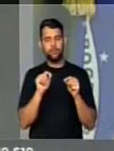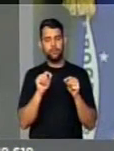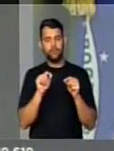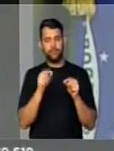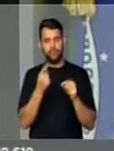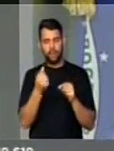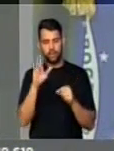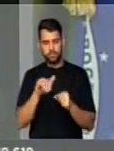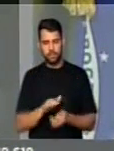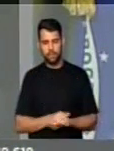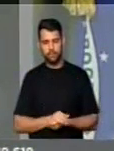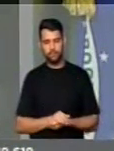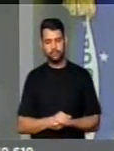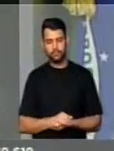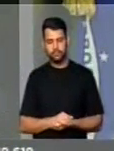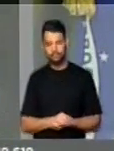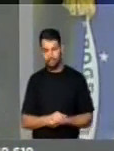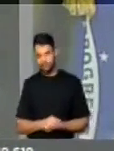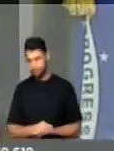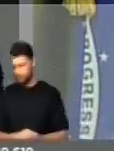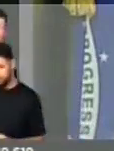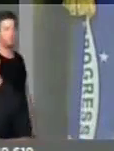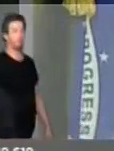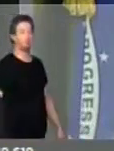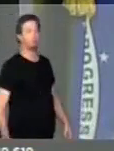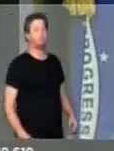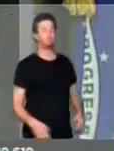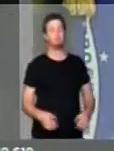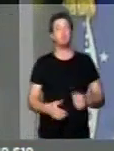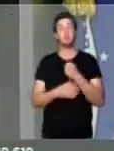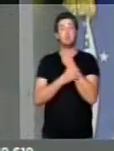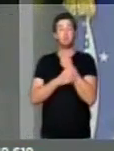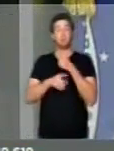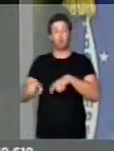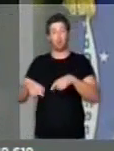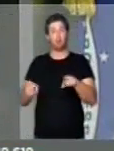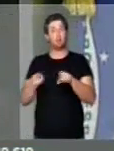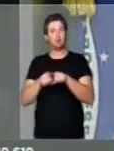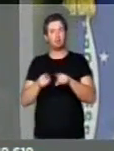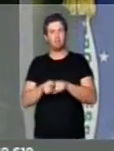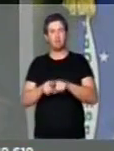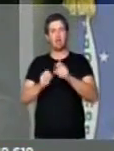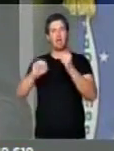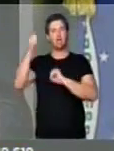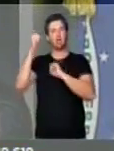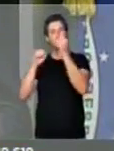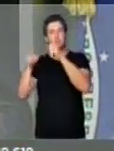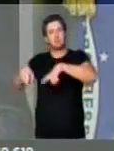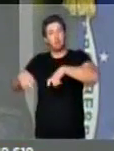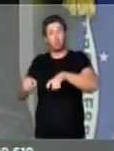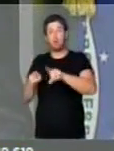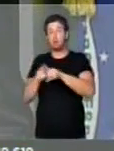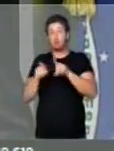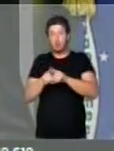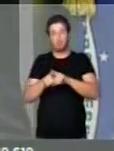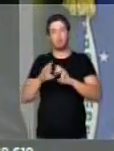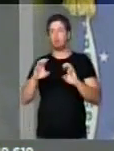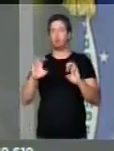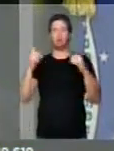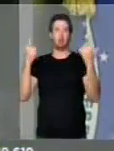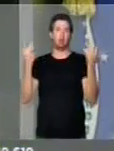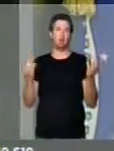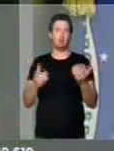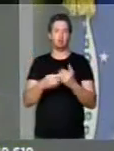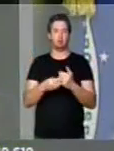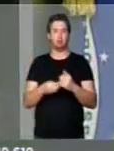preços mínimos, também do seguro agrícola, das agroindústrias, e, portanto, fica cada vez mais evidente